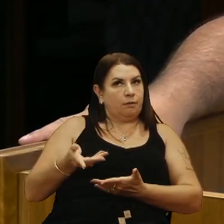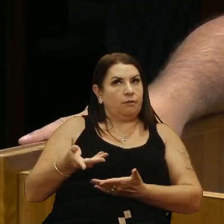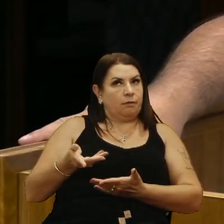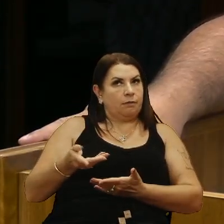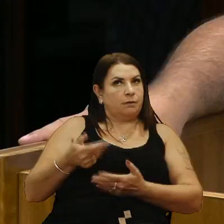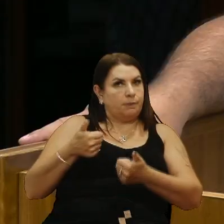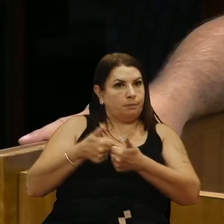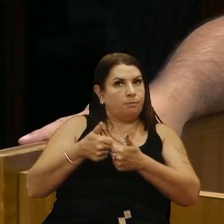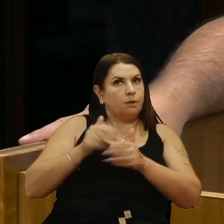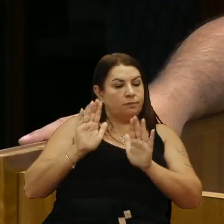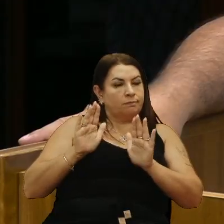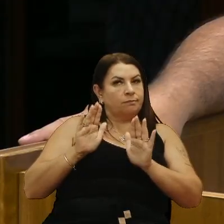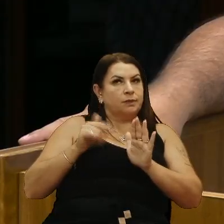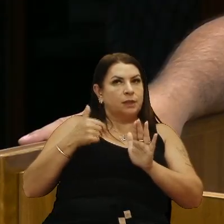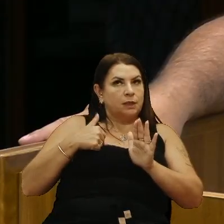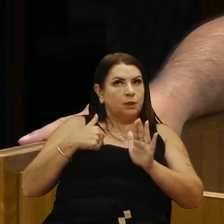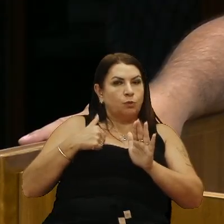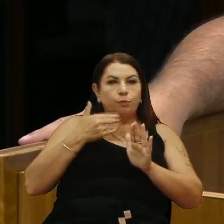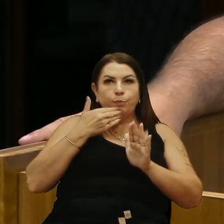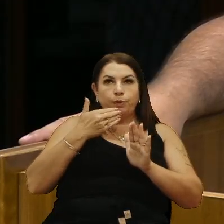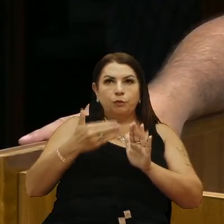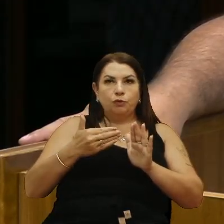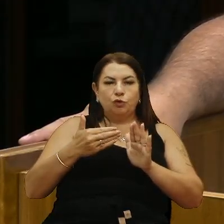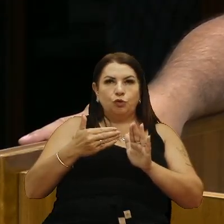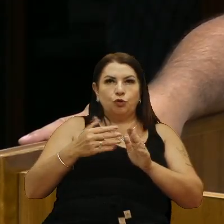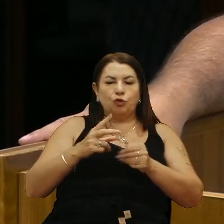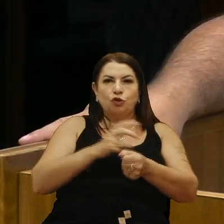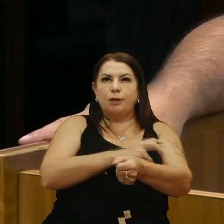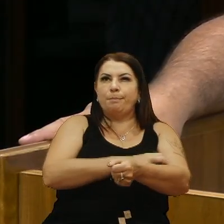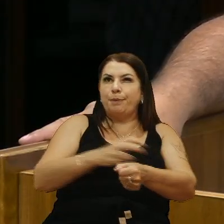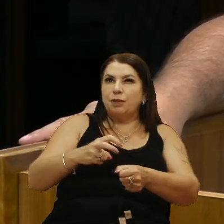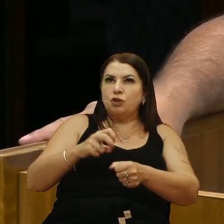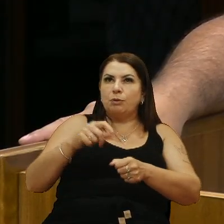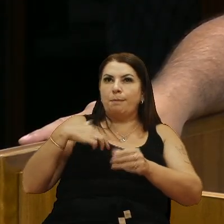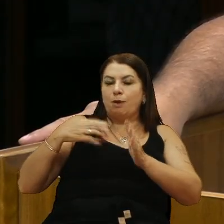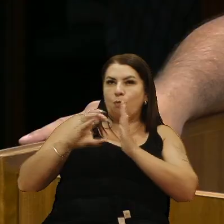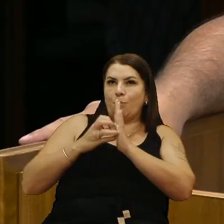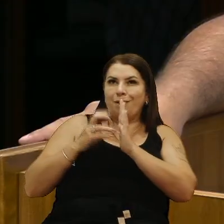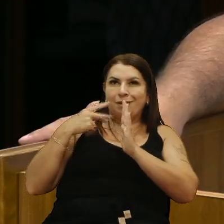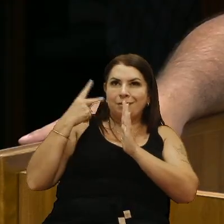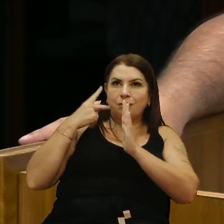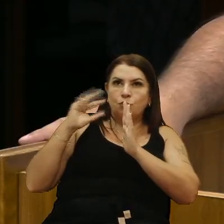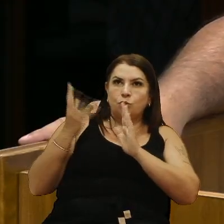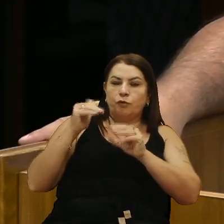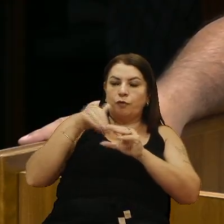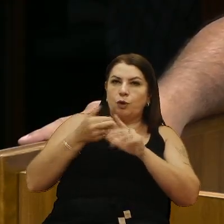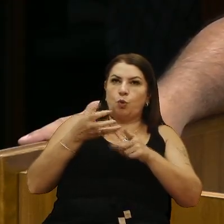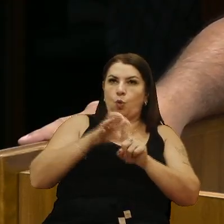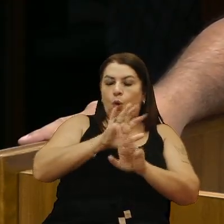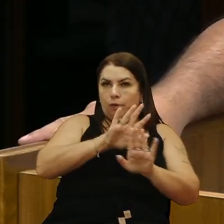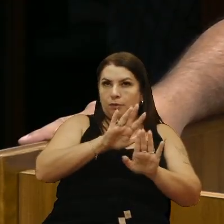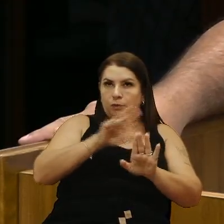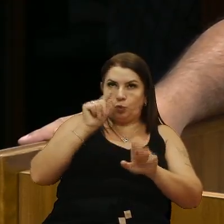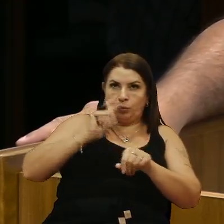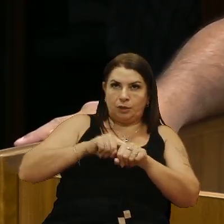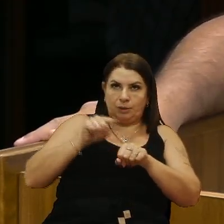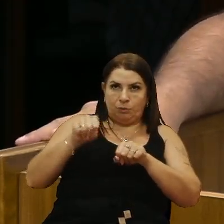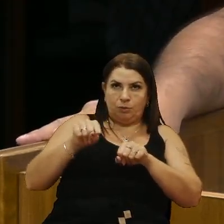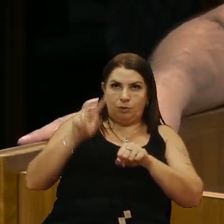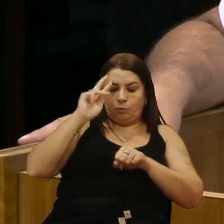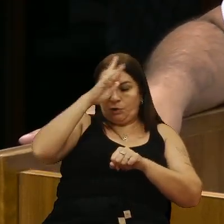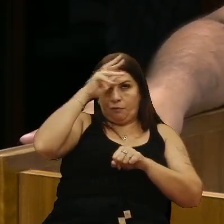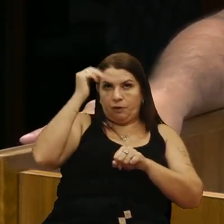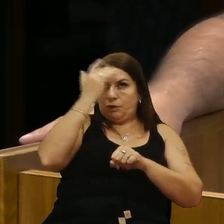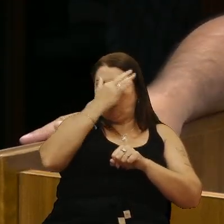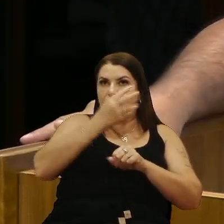Bem próximo. Dos pedidos aqui de impeachment, minha bancada, todos votamos contra, no tempo que nós estamos aqui, do prefeito Adiló,